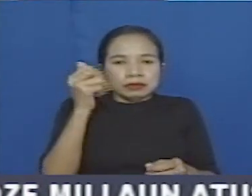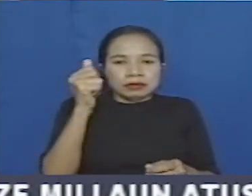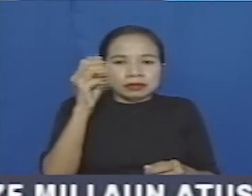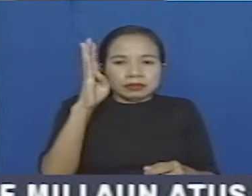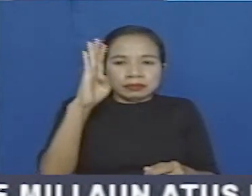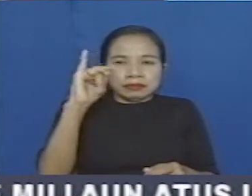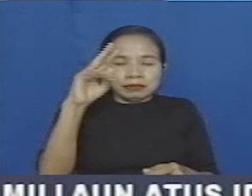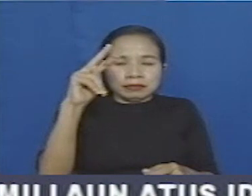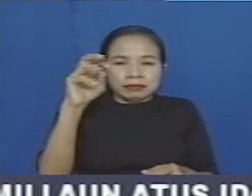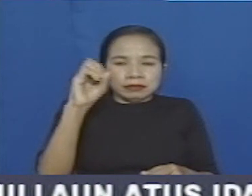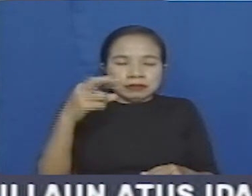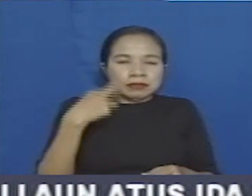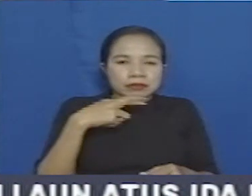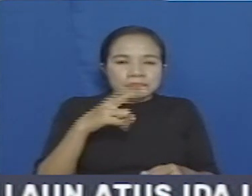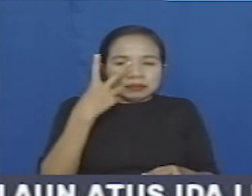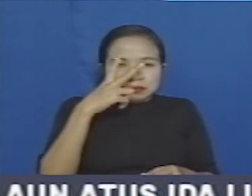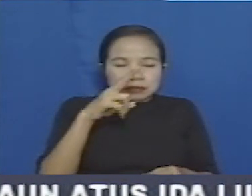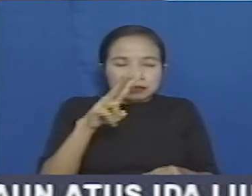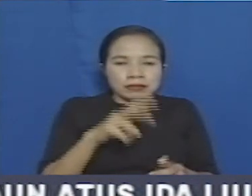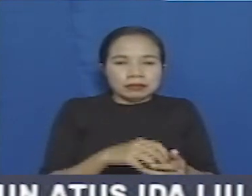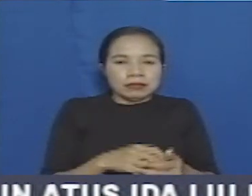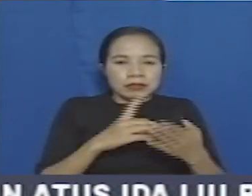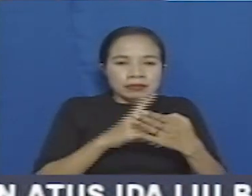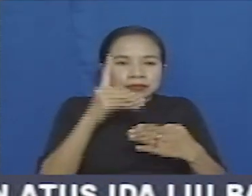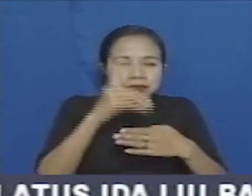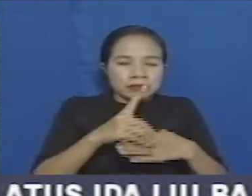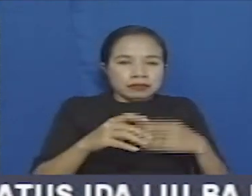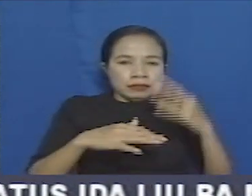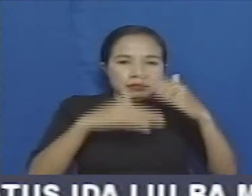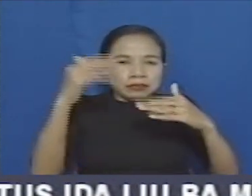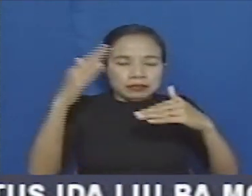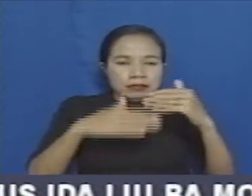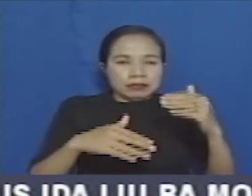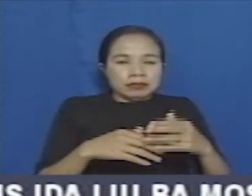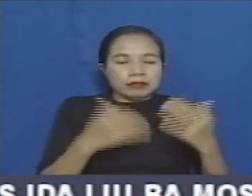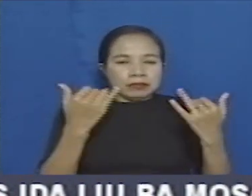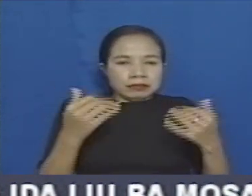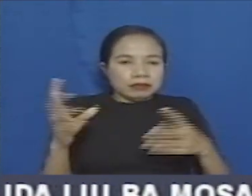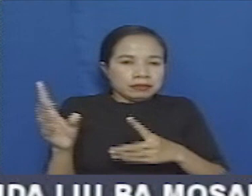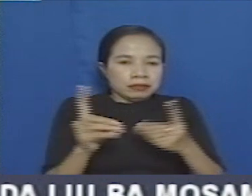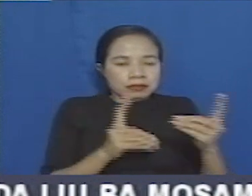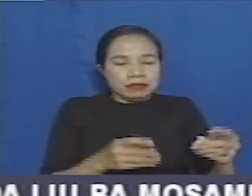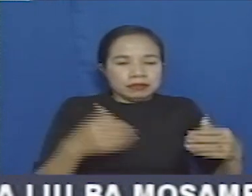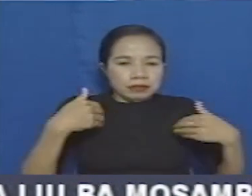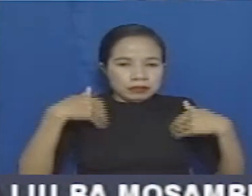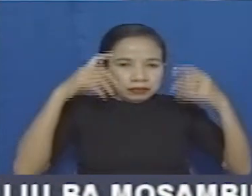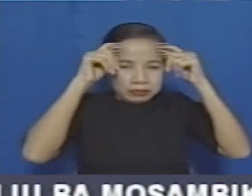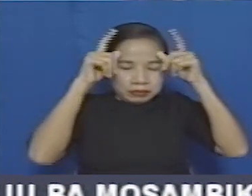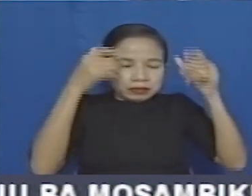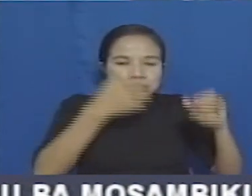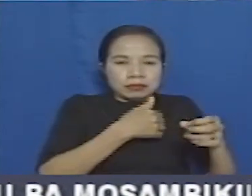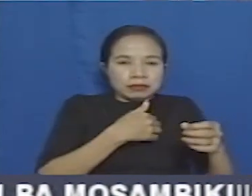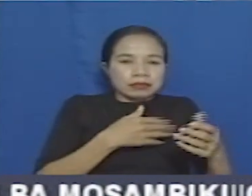relata resultado monitorização cada desenvolvimento e infraestrutura né, durante implementa e a Timor-Leste se